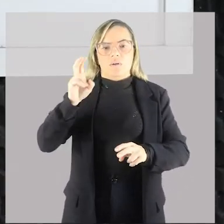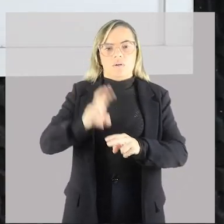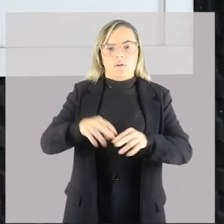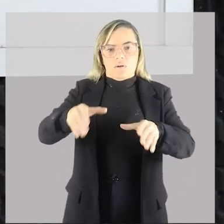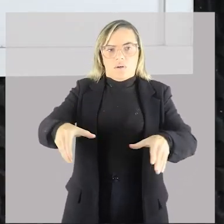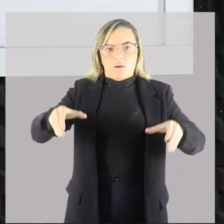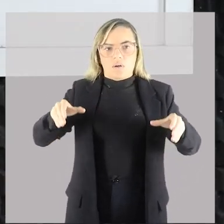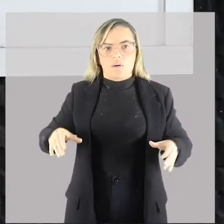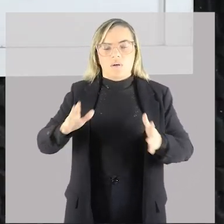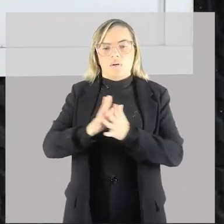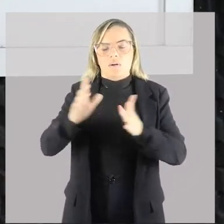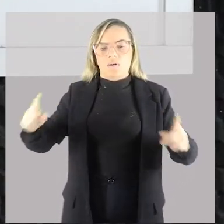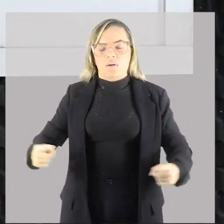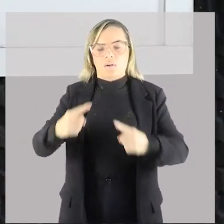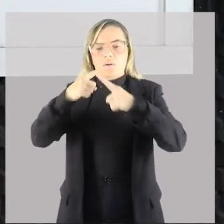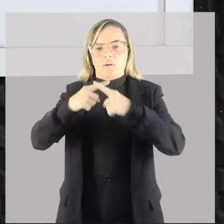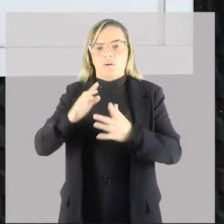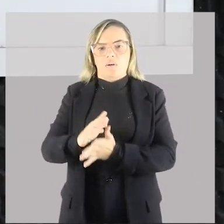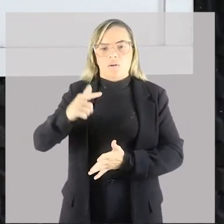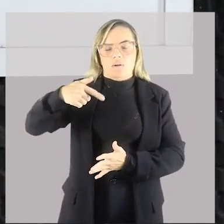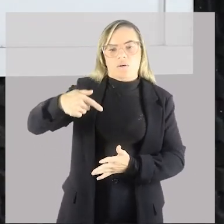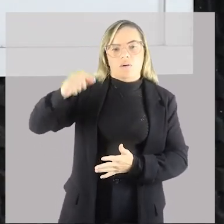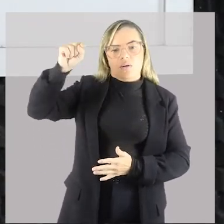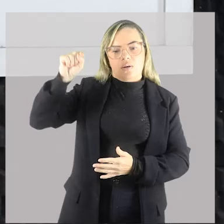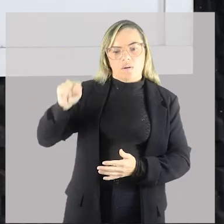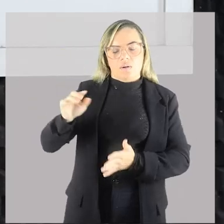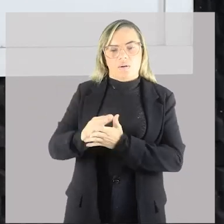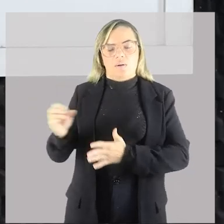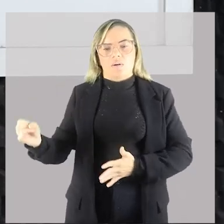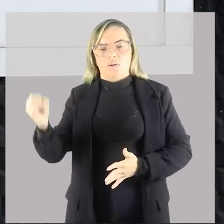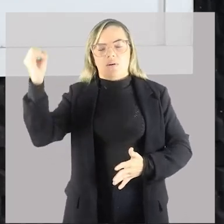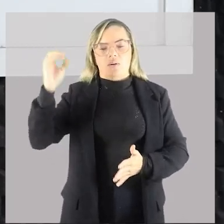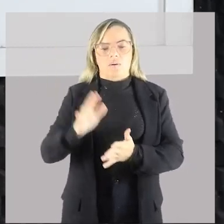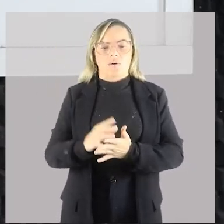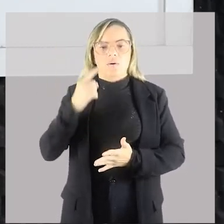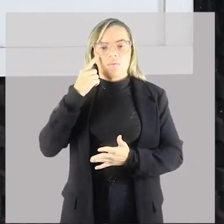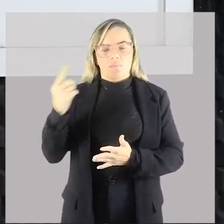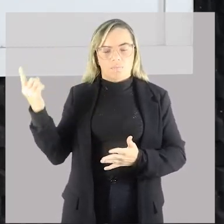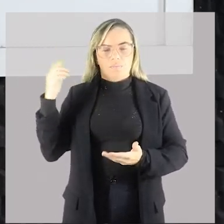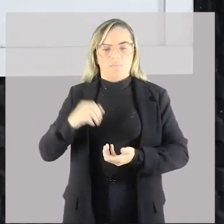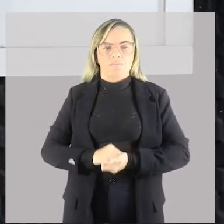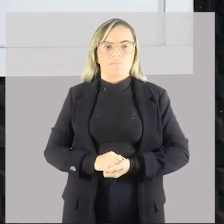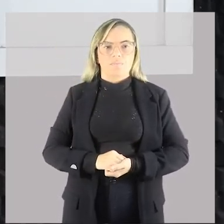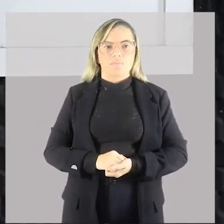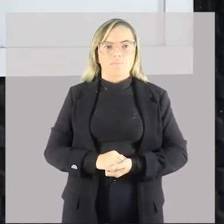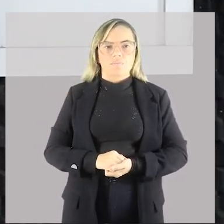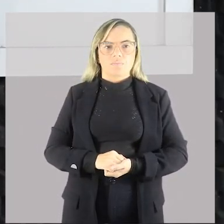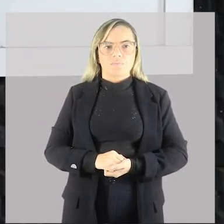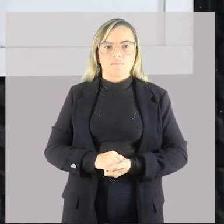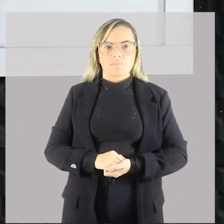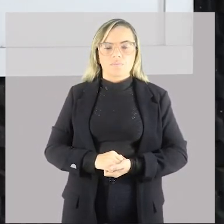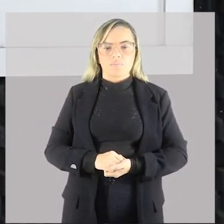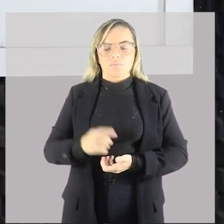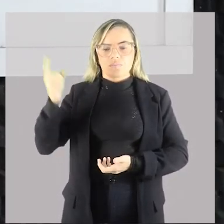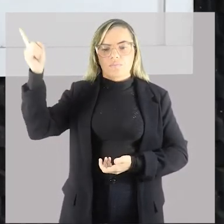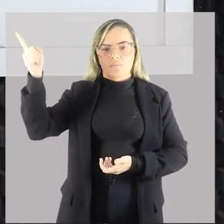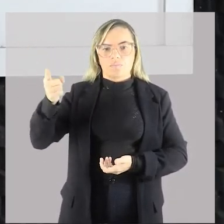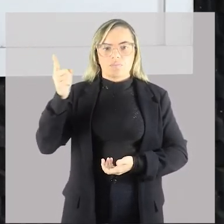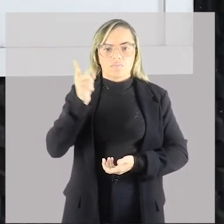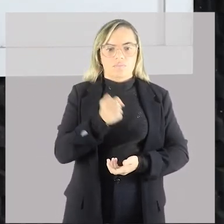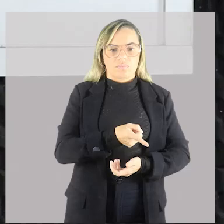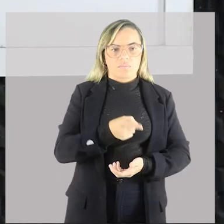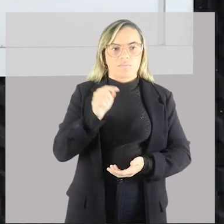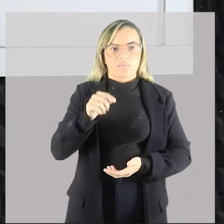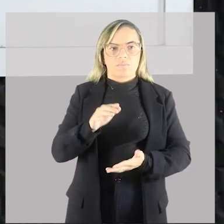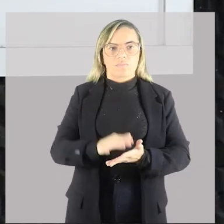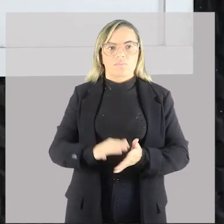de você multiplicar pela permutação do 7, no caso, o 7 fatorial. Se você cancelar esse 7 fatorial com